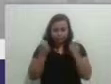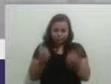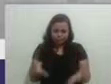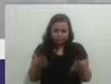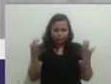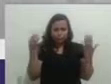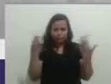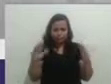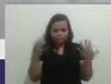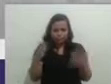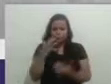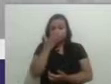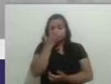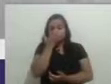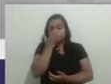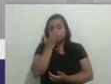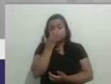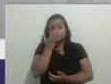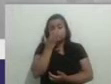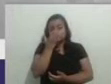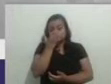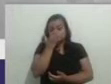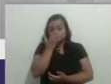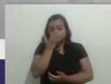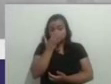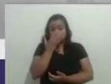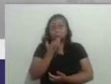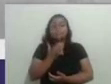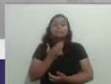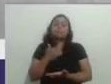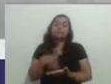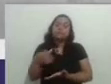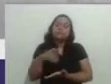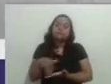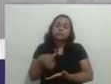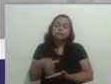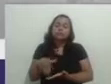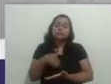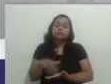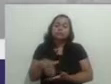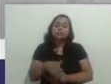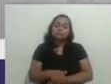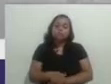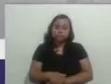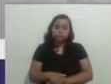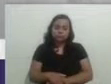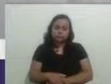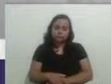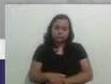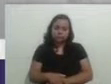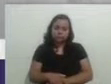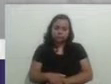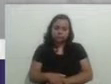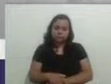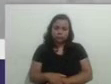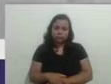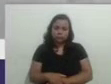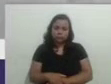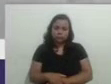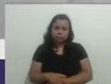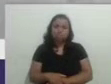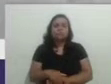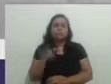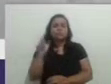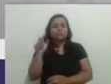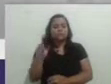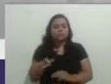nossa secretária né de aqueles cure Porque ela fez assim um evento muito